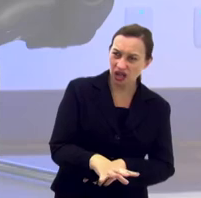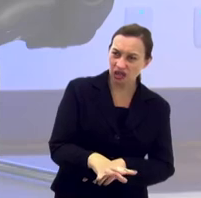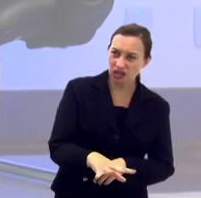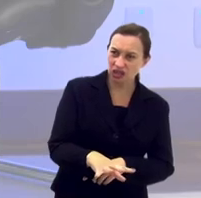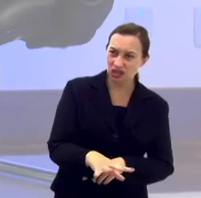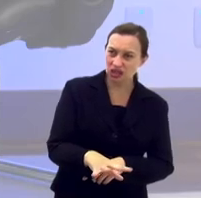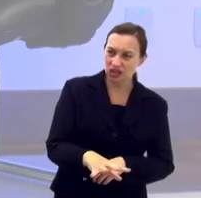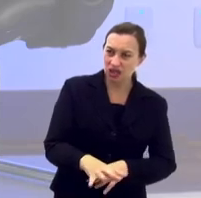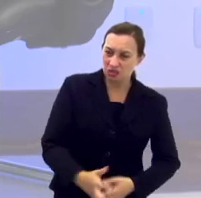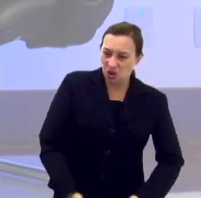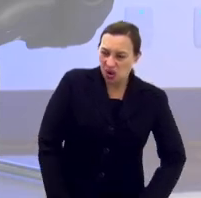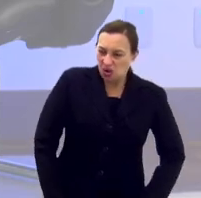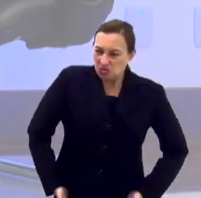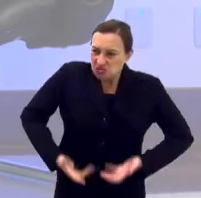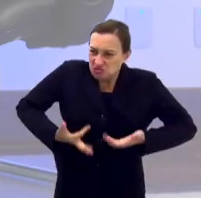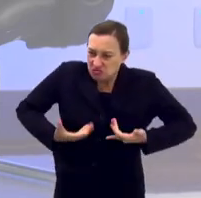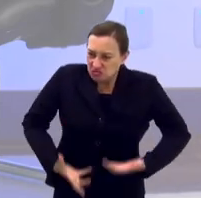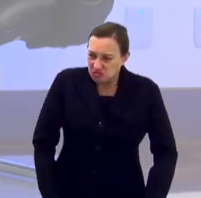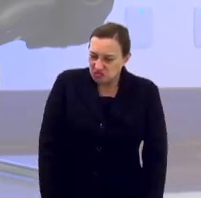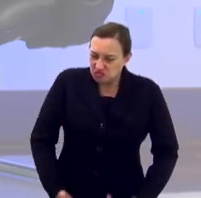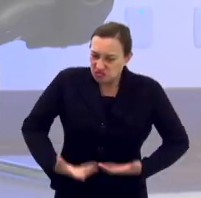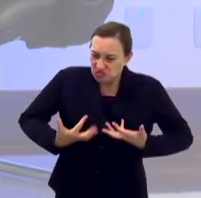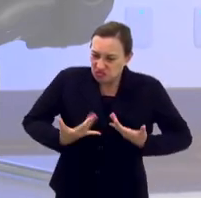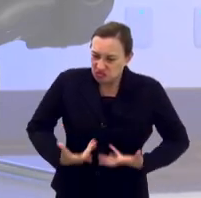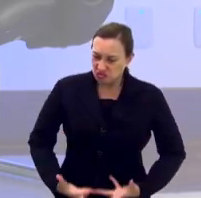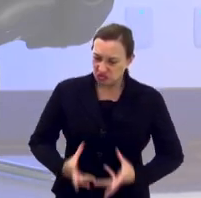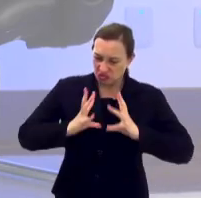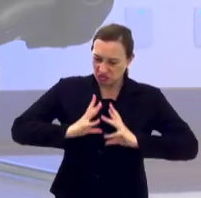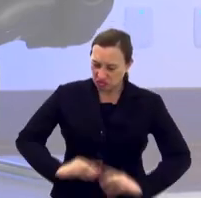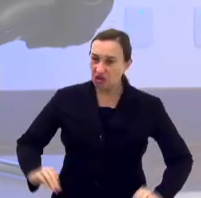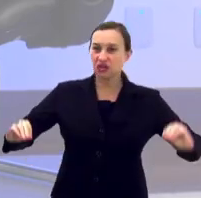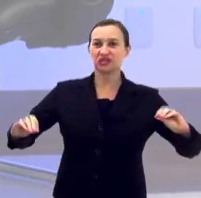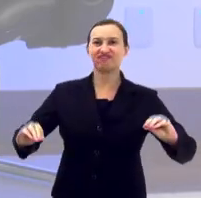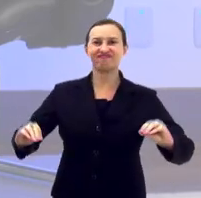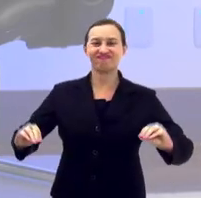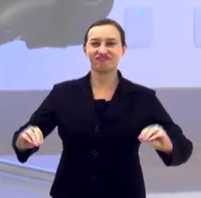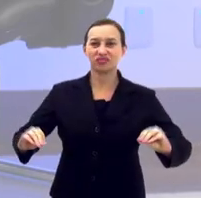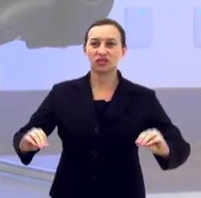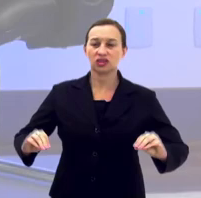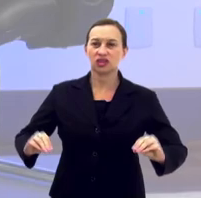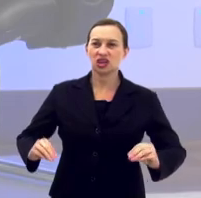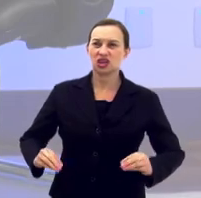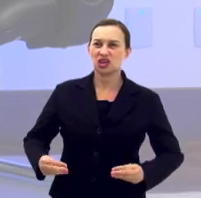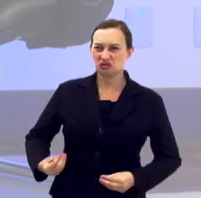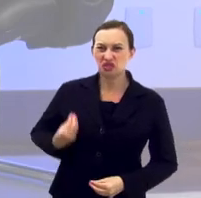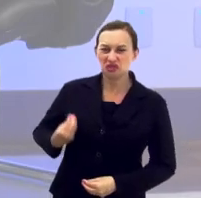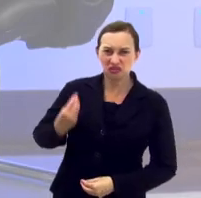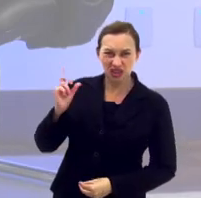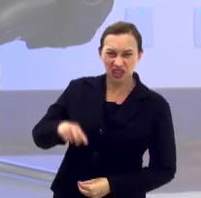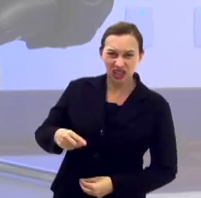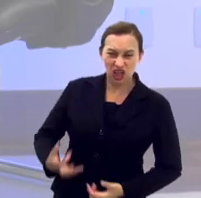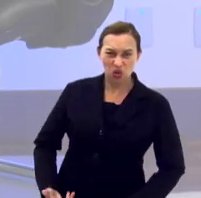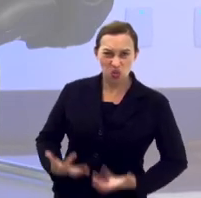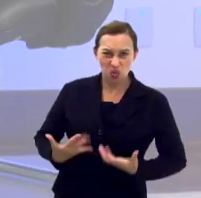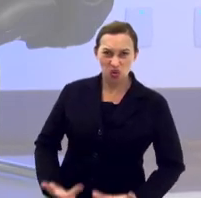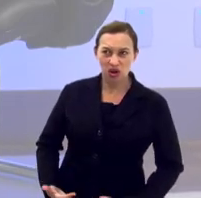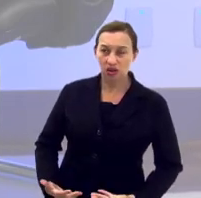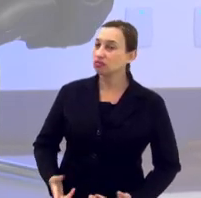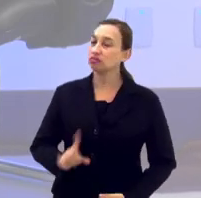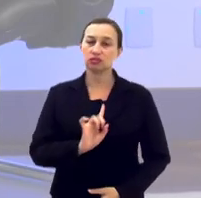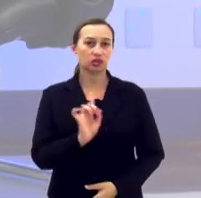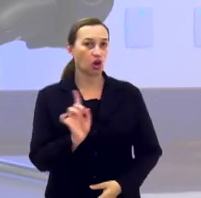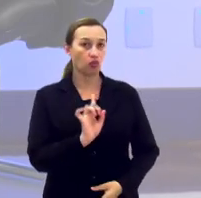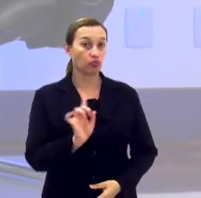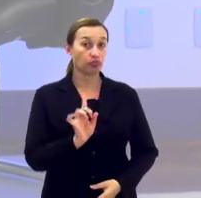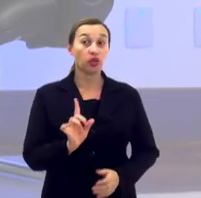incineradores para que eles fossem queimadas e dali virassem cinzas. Queimadas vivas, né, Paulo? Como?